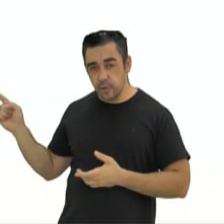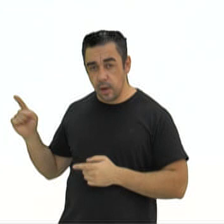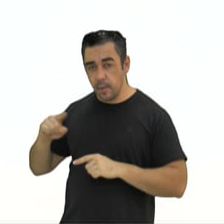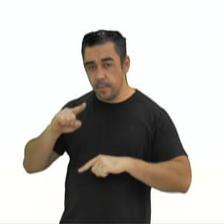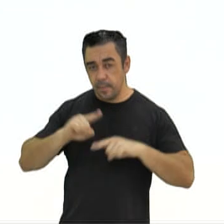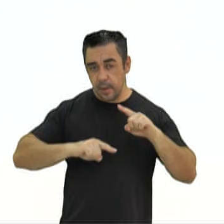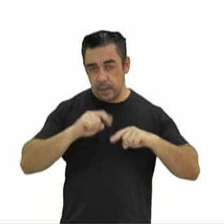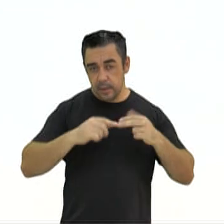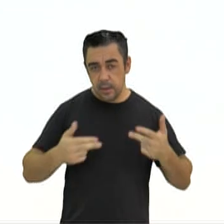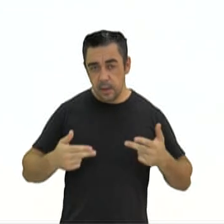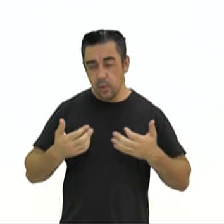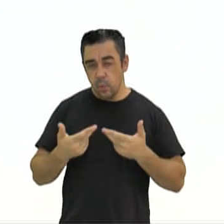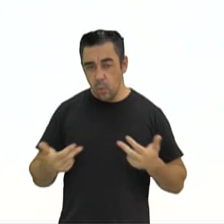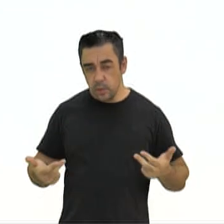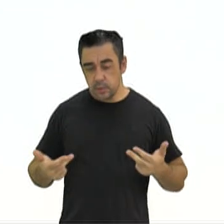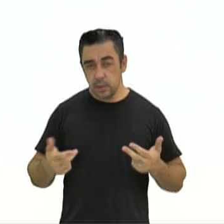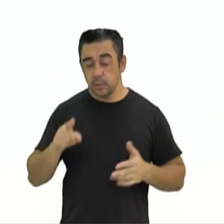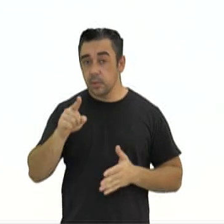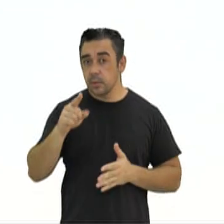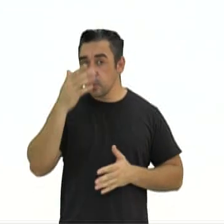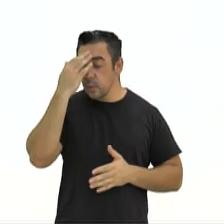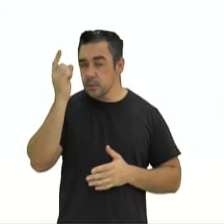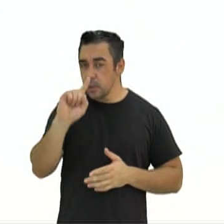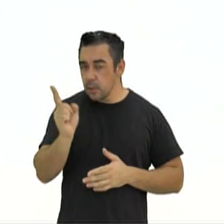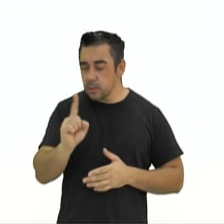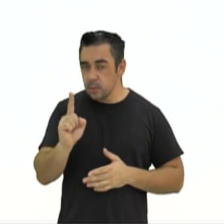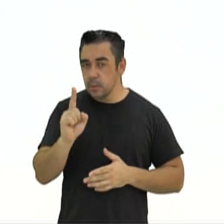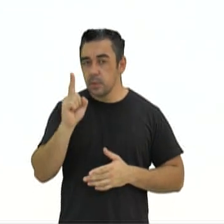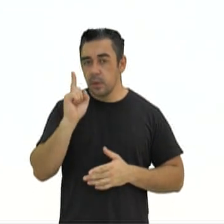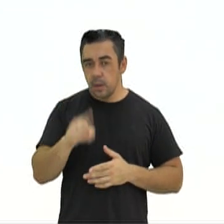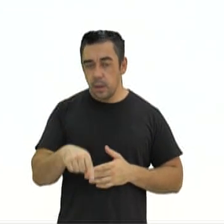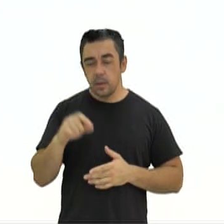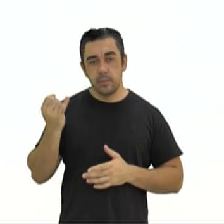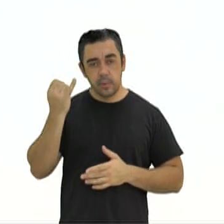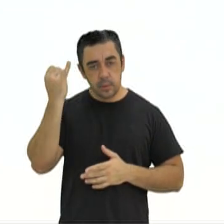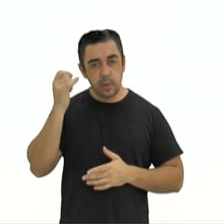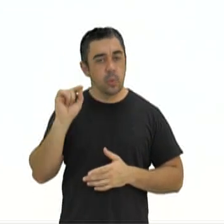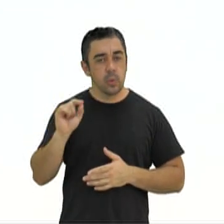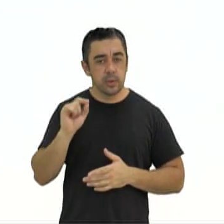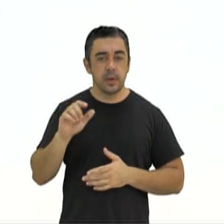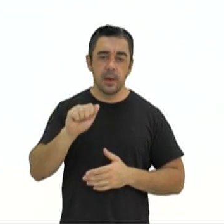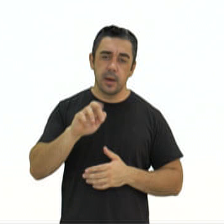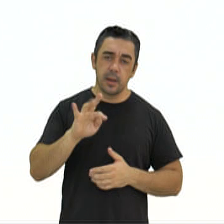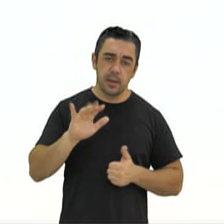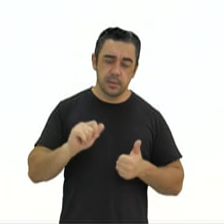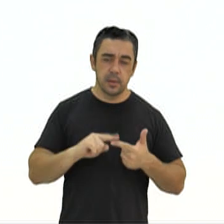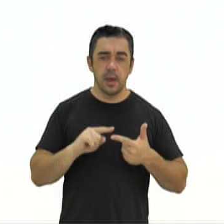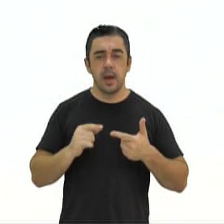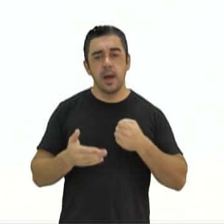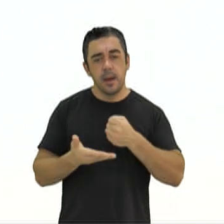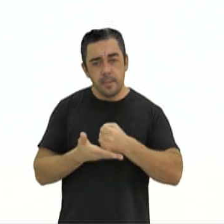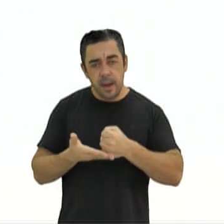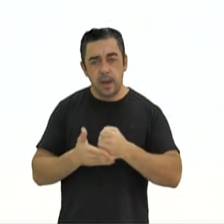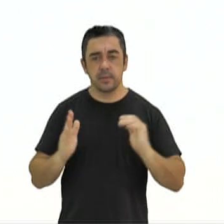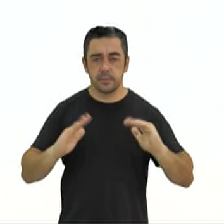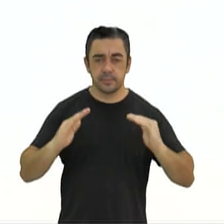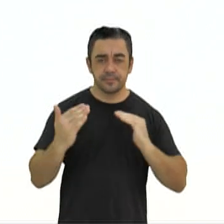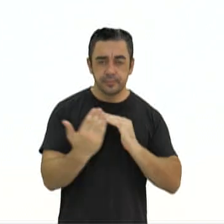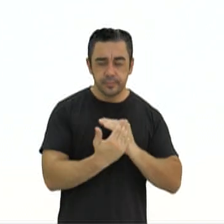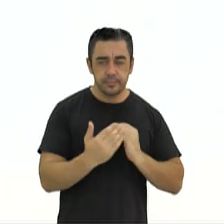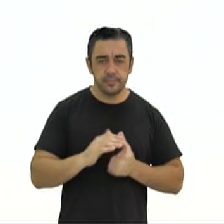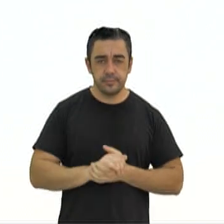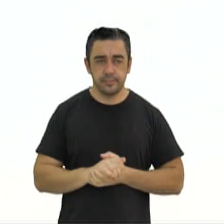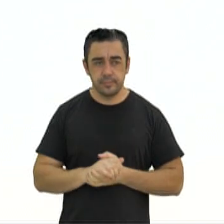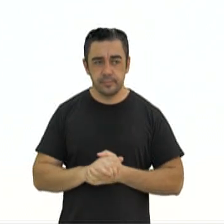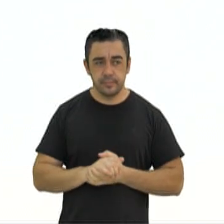que aqui a gente tem algumas lembrancinhas. Não esqueça, nunca esqueça, é importante, o que são arestas, bases, faces laterais e a apótema do